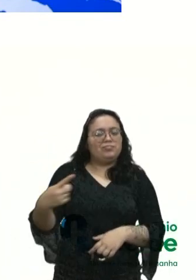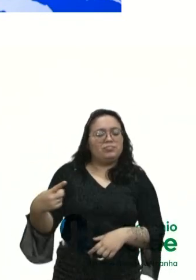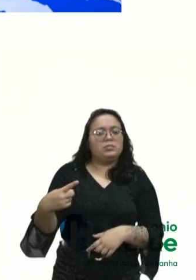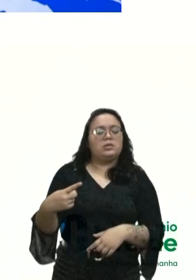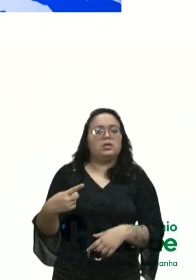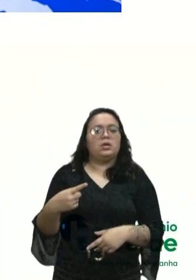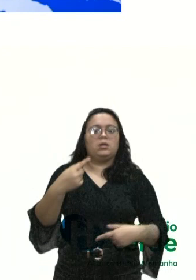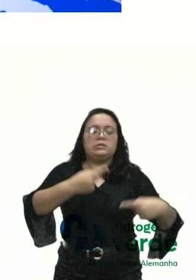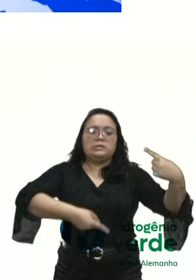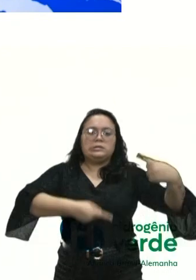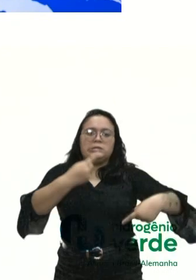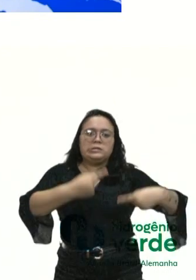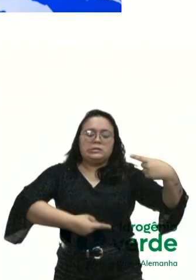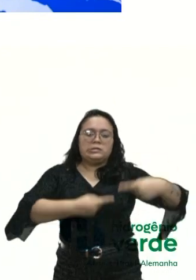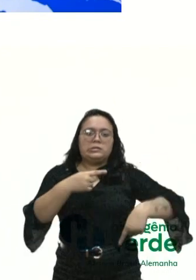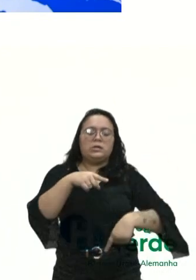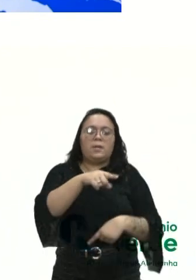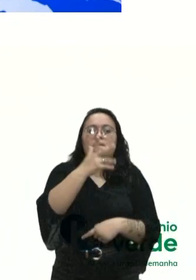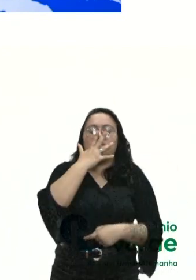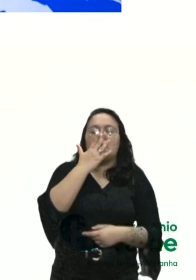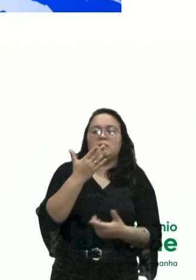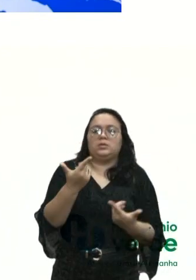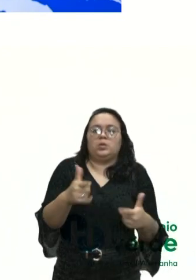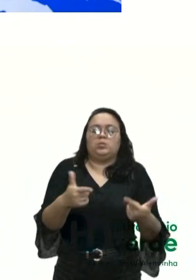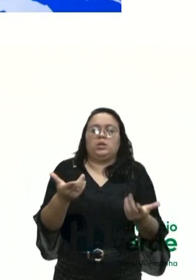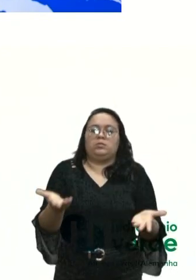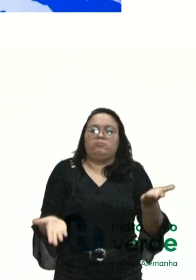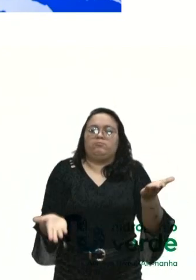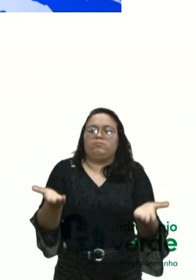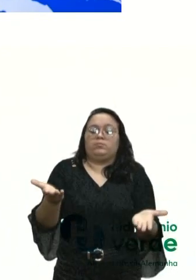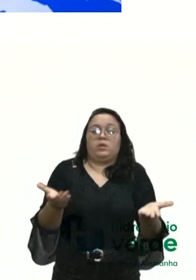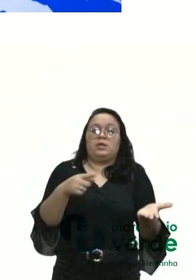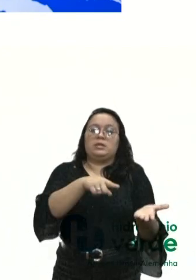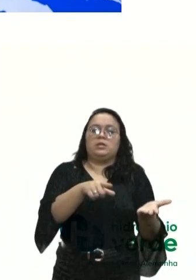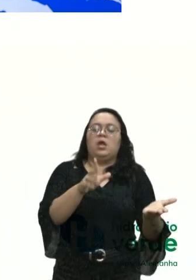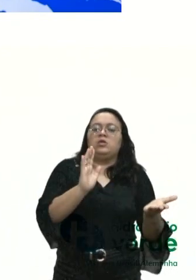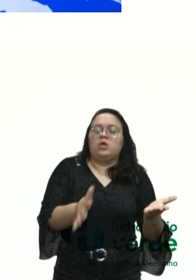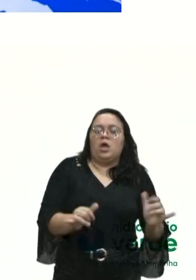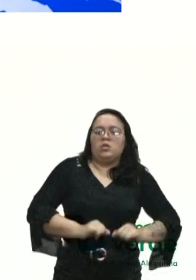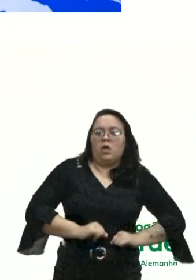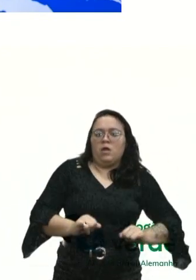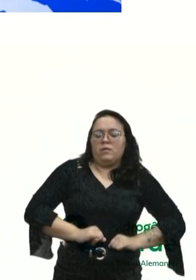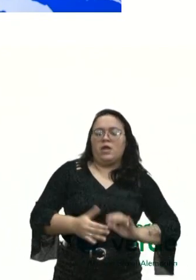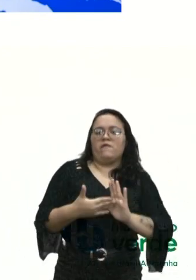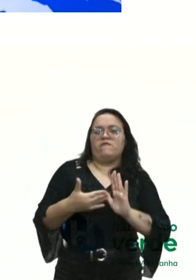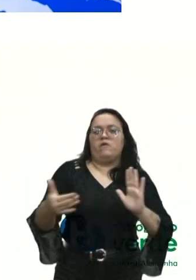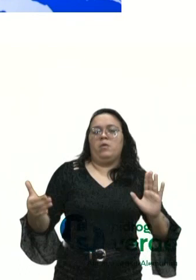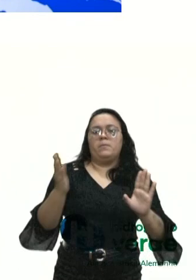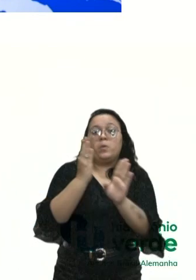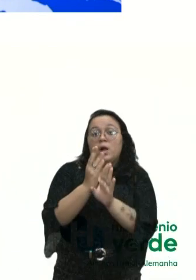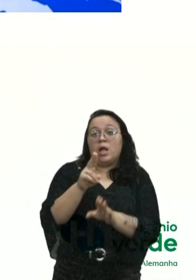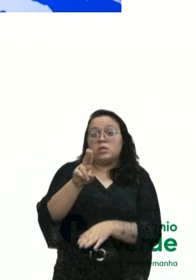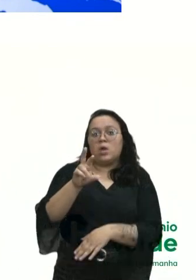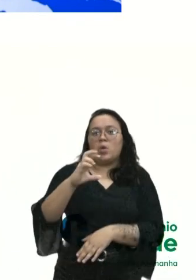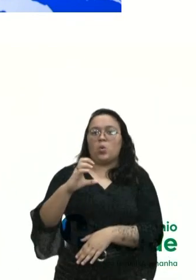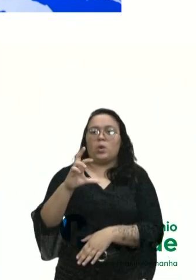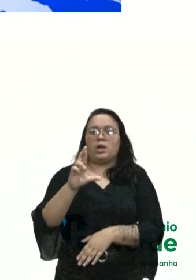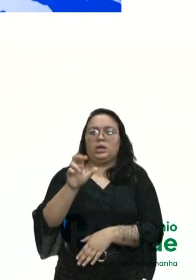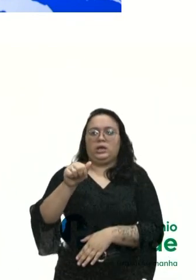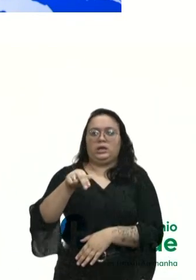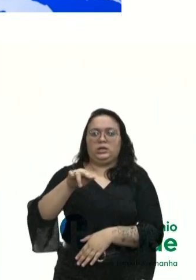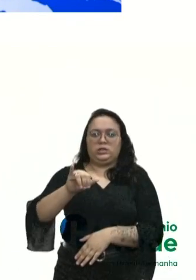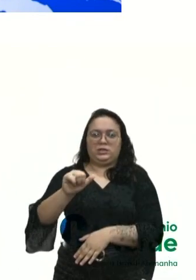these countries enfrentados com uma instabilidade are going altíssima through food por instability, causa dessa if you guerra will, da Ucrânia. because Então of the isso war pode trazer